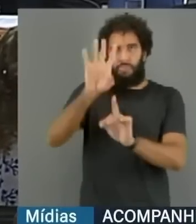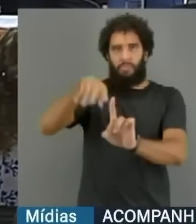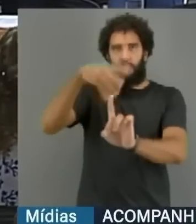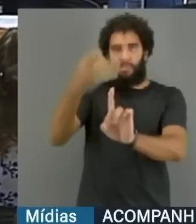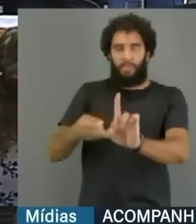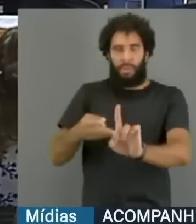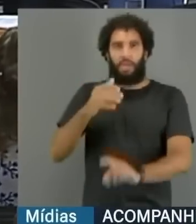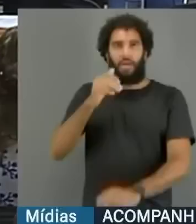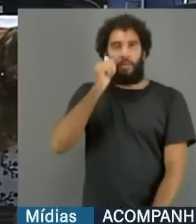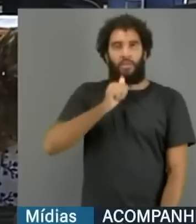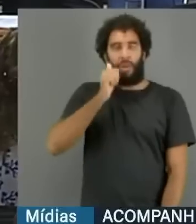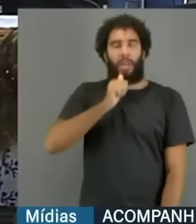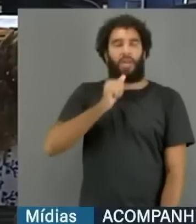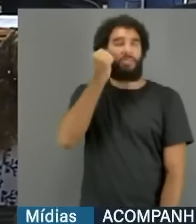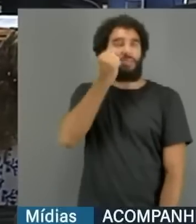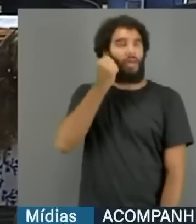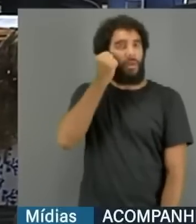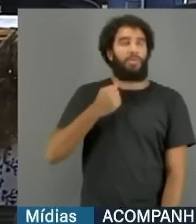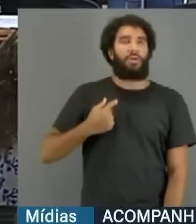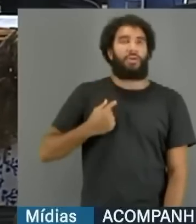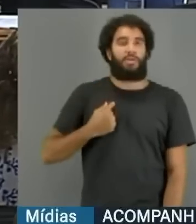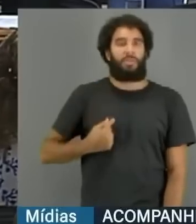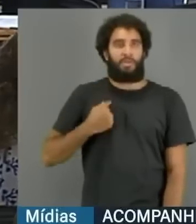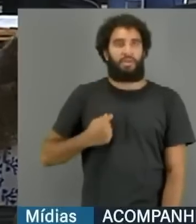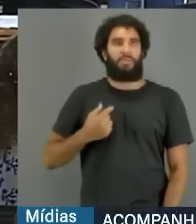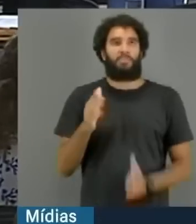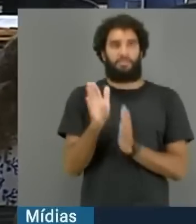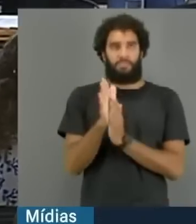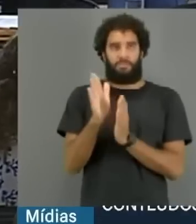senadora Elisiane Gama.